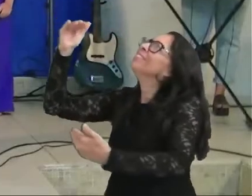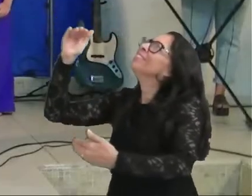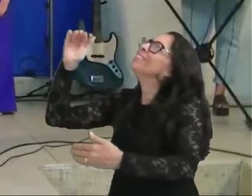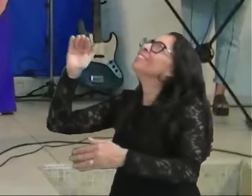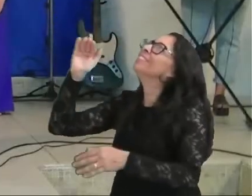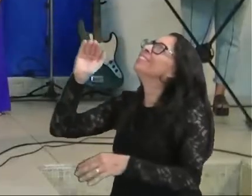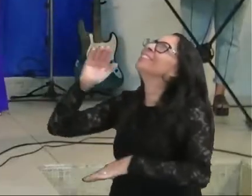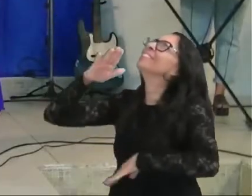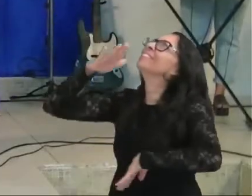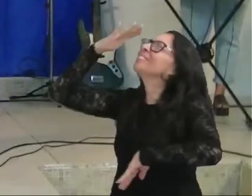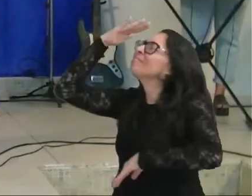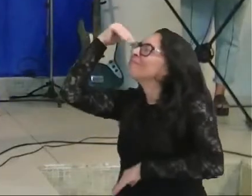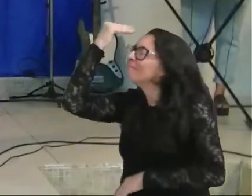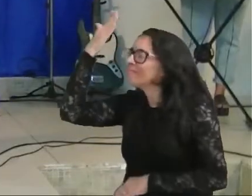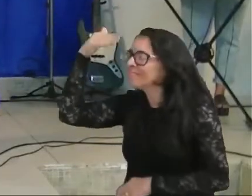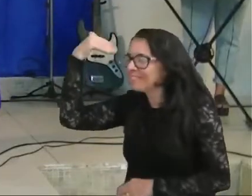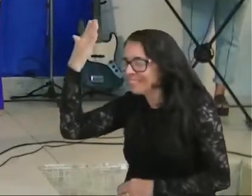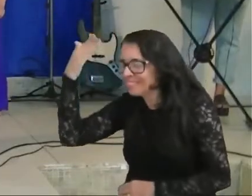te